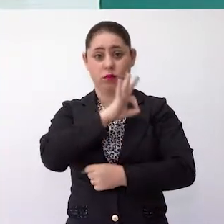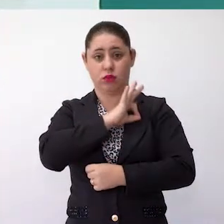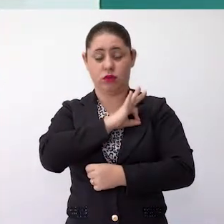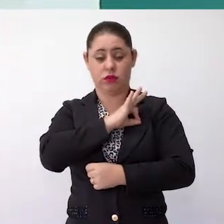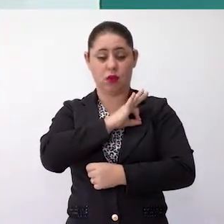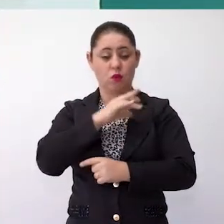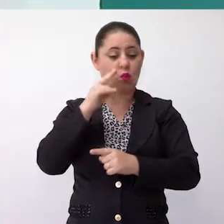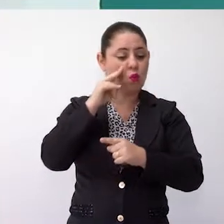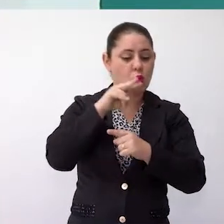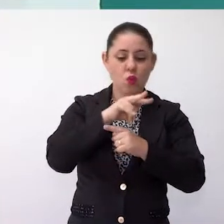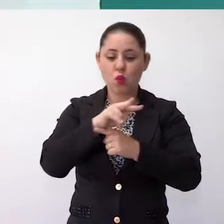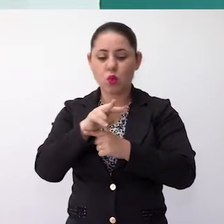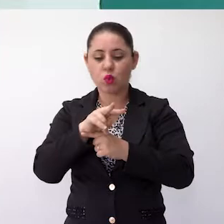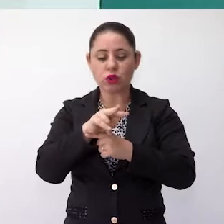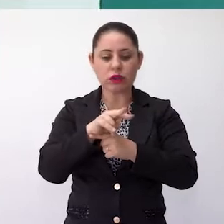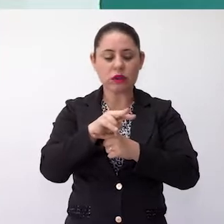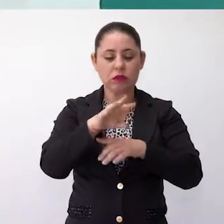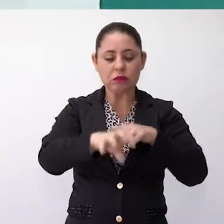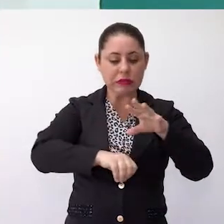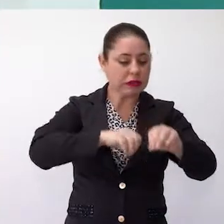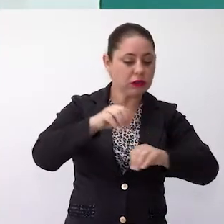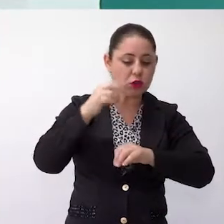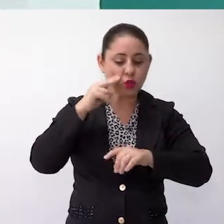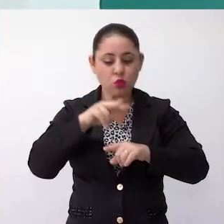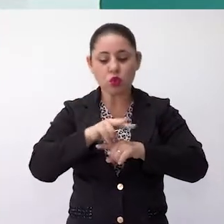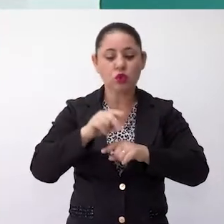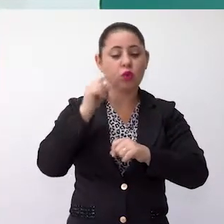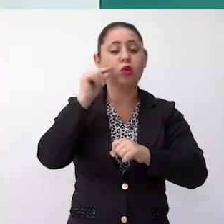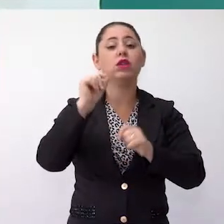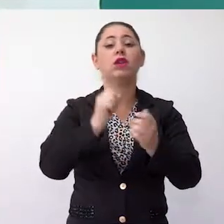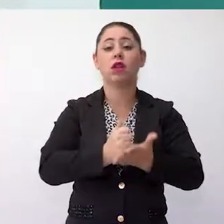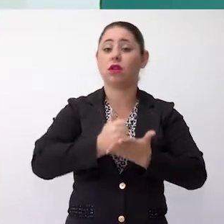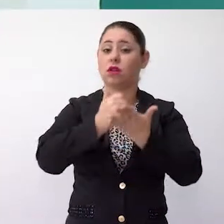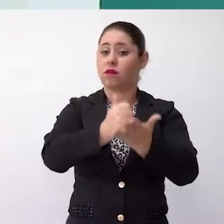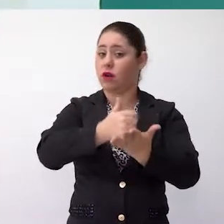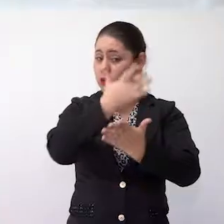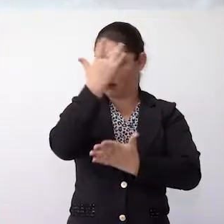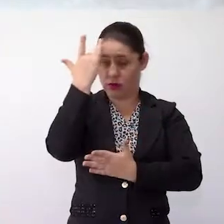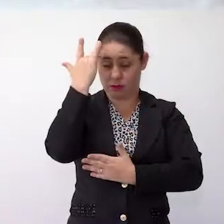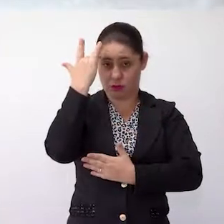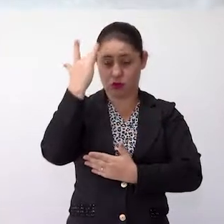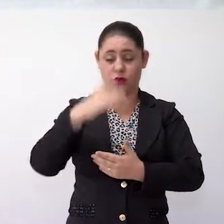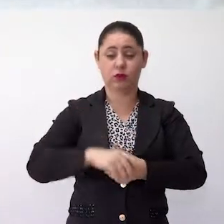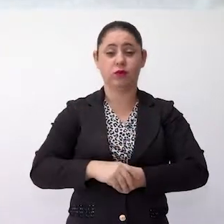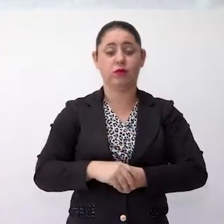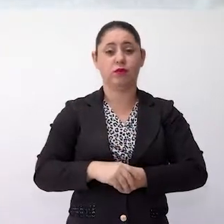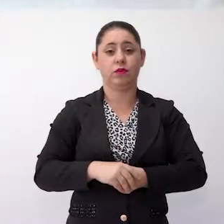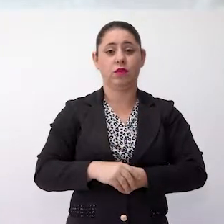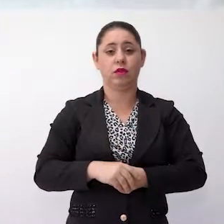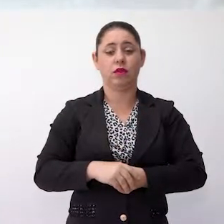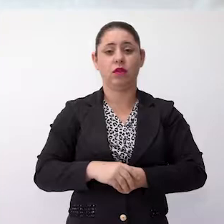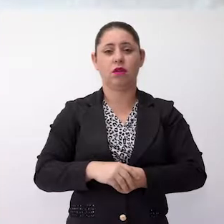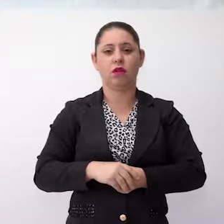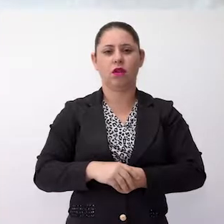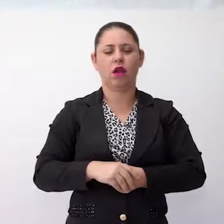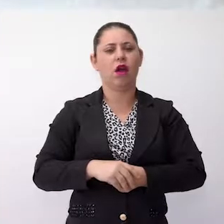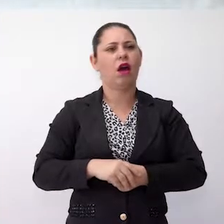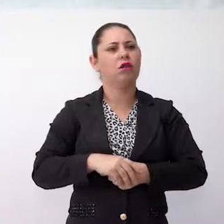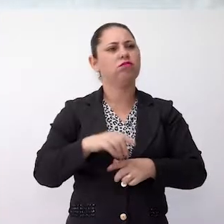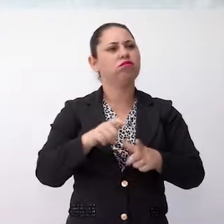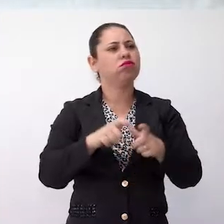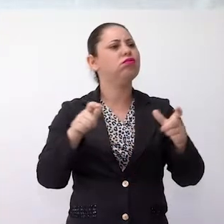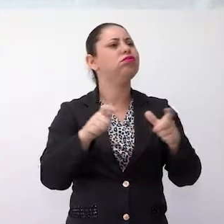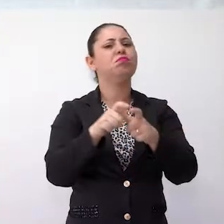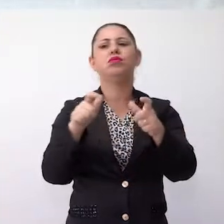ele fiscaliza, ele verifica o que está sendo transportado pelas pessoas. A grande